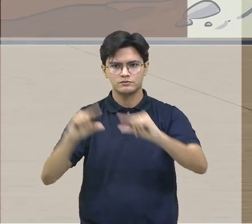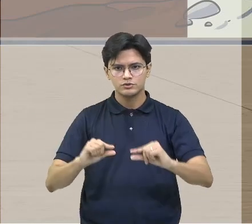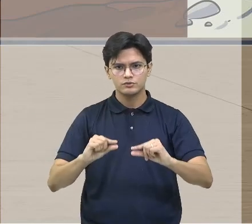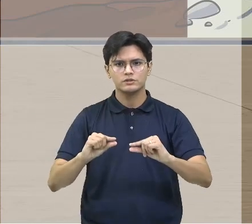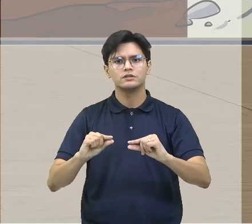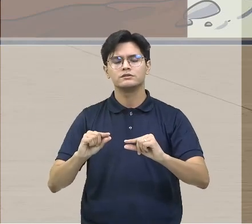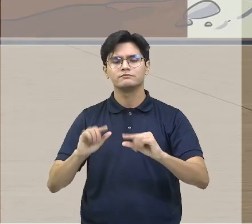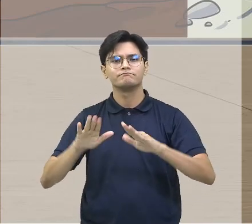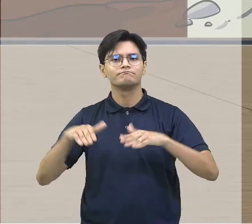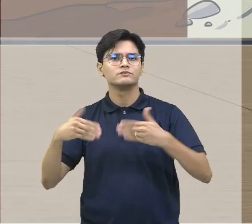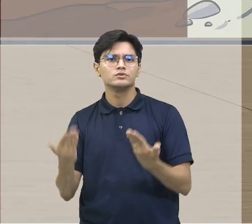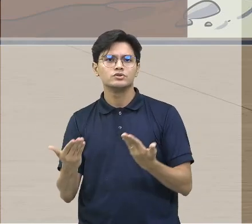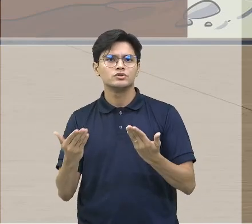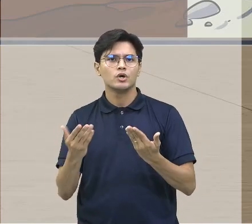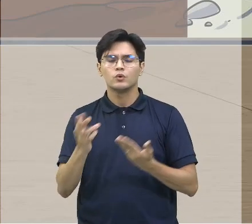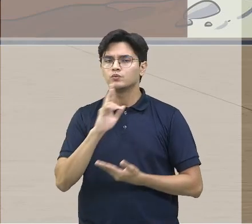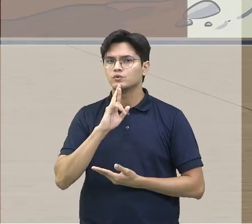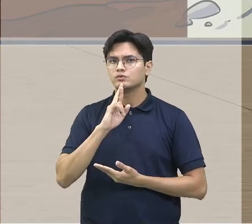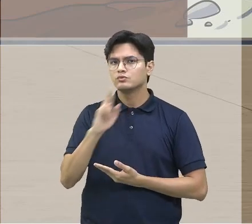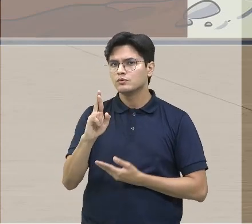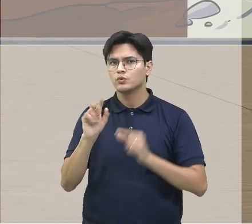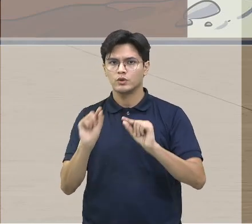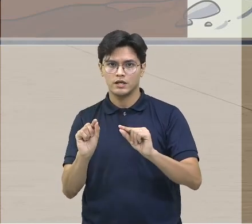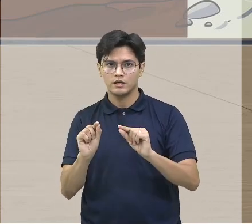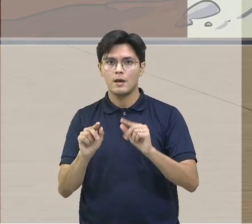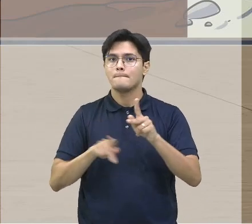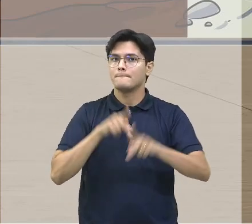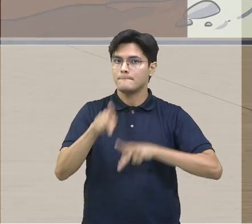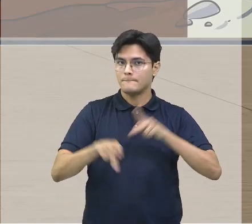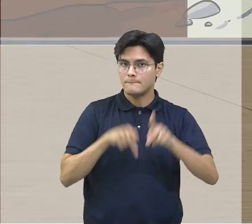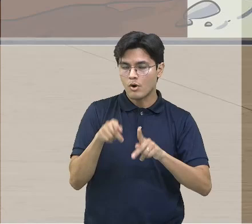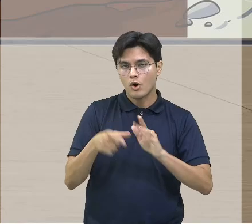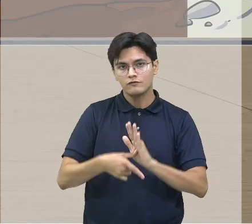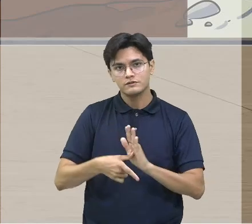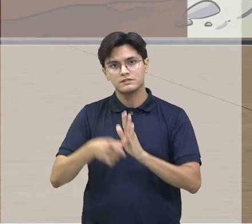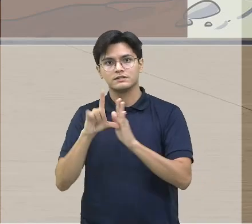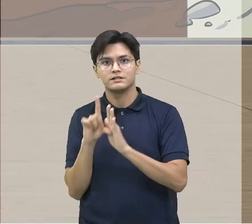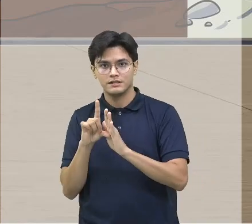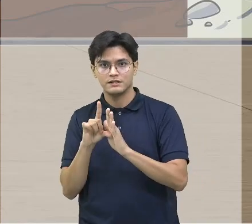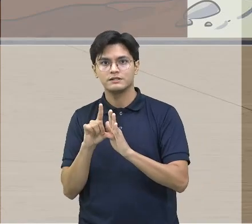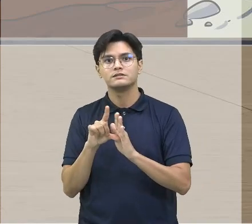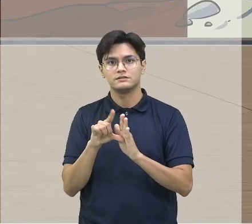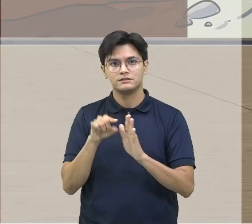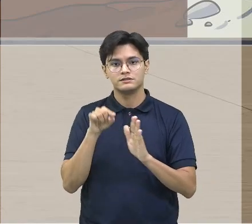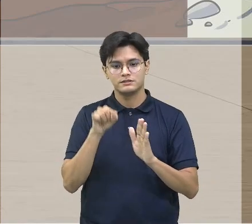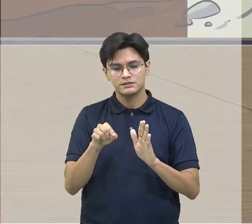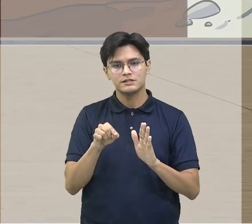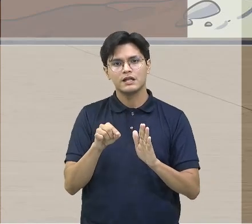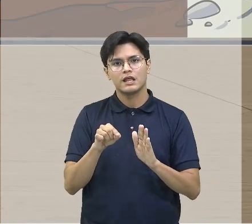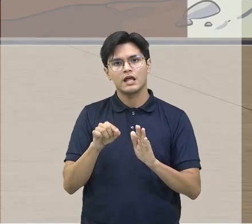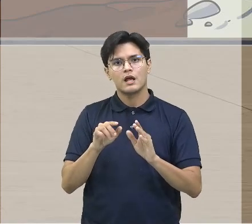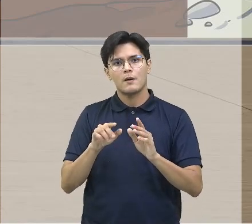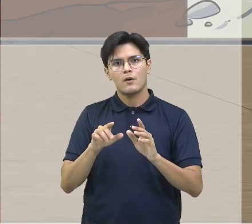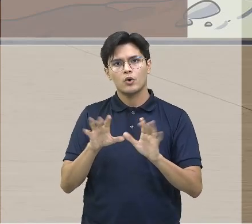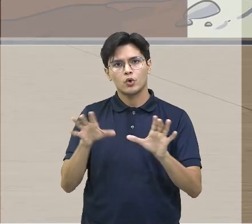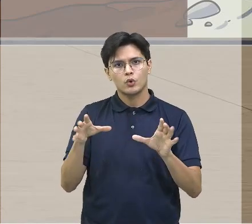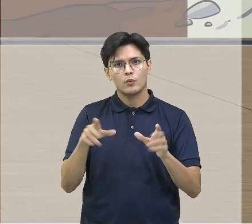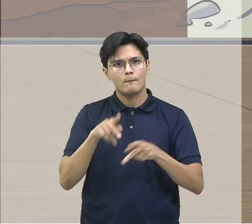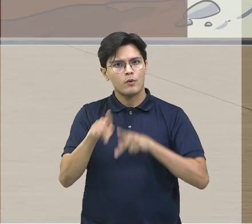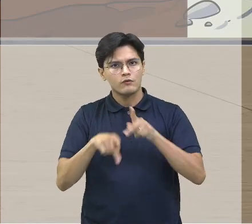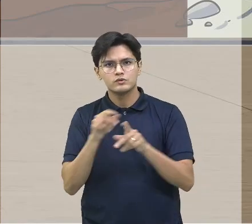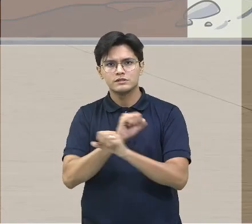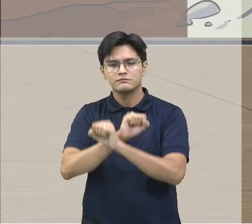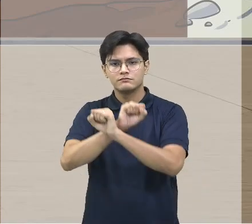Romana, então claramente povos que eram dominados, que eram transformados em pessoas escravizadas, também vai